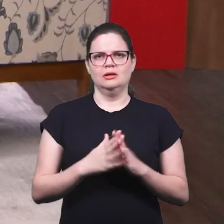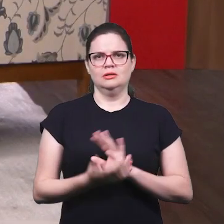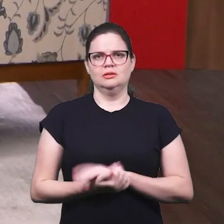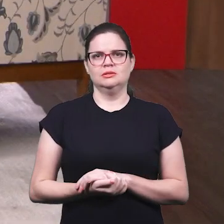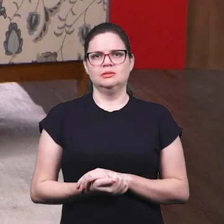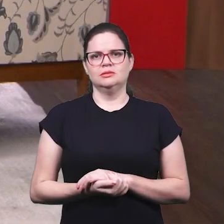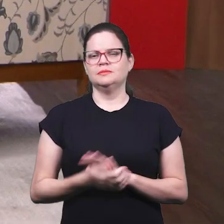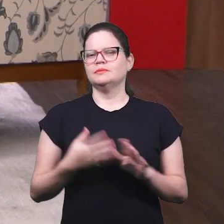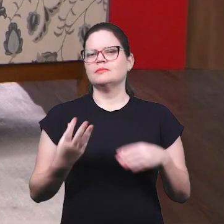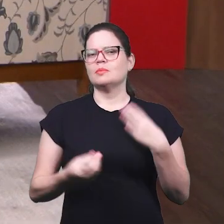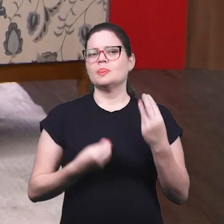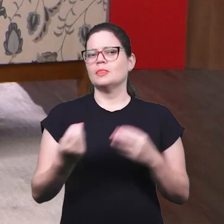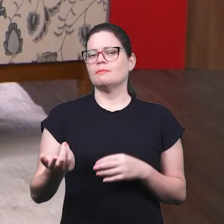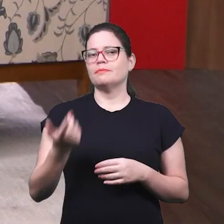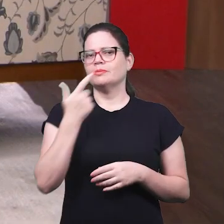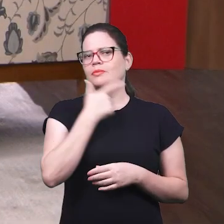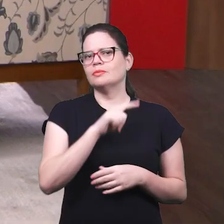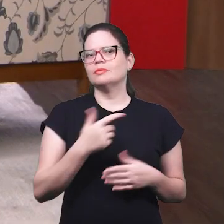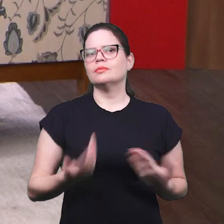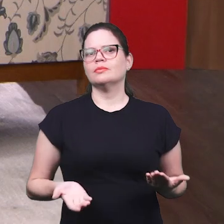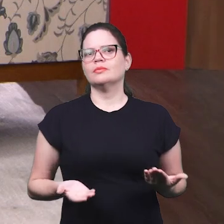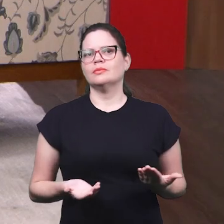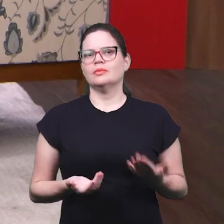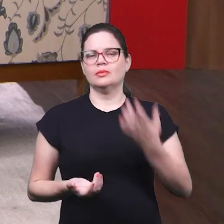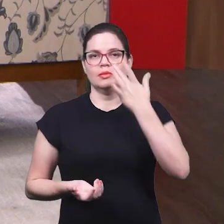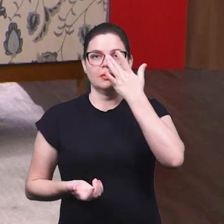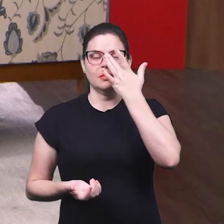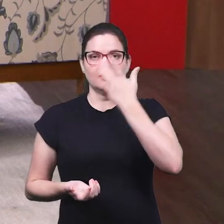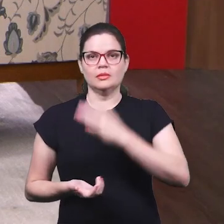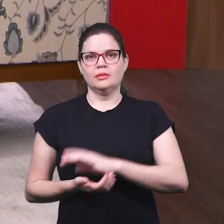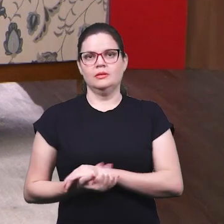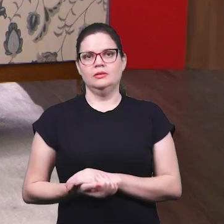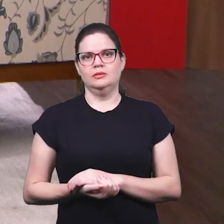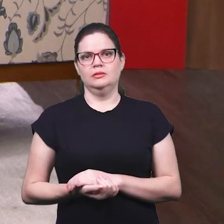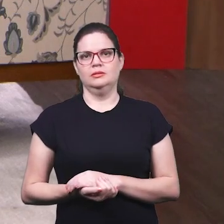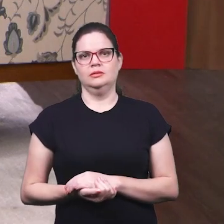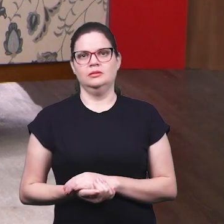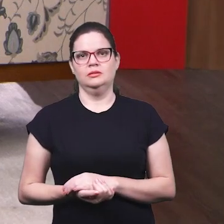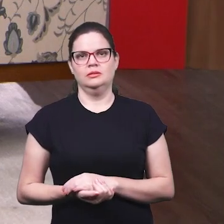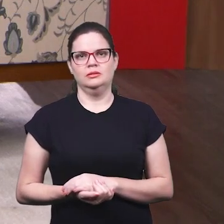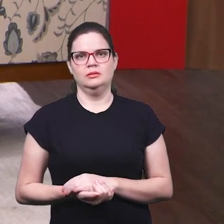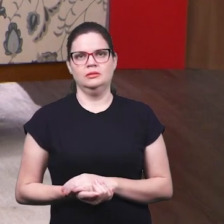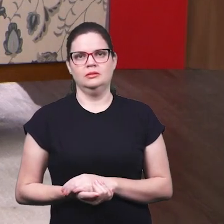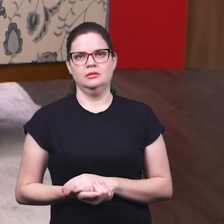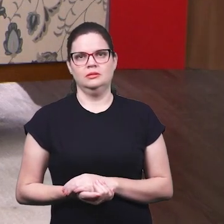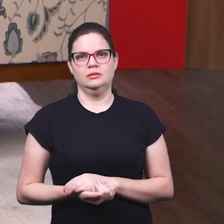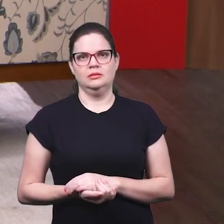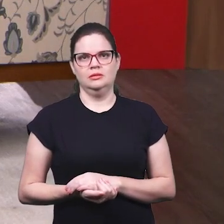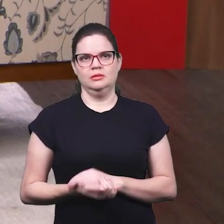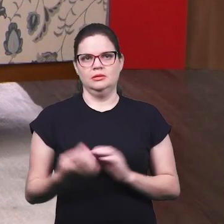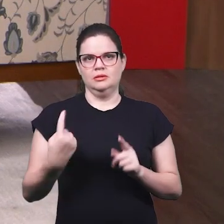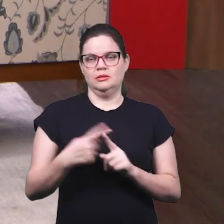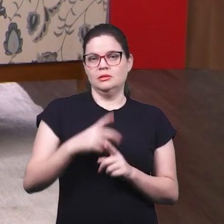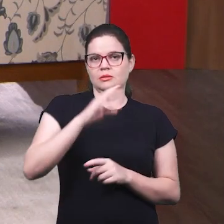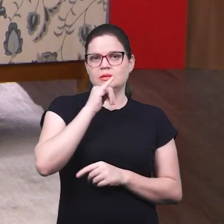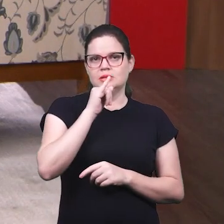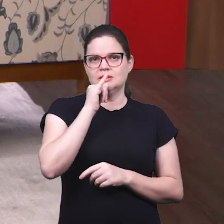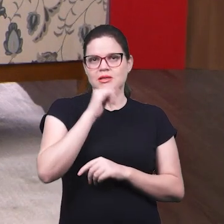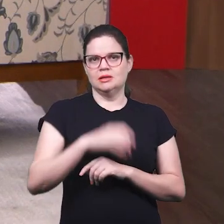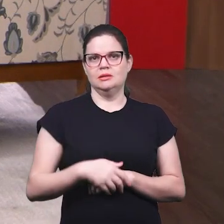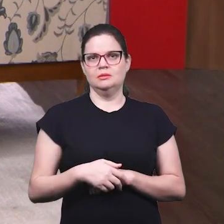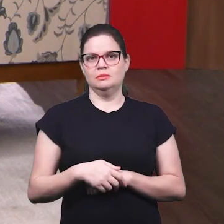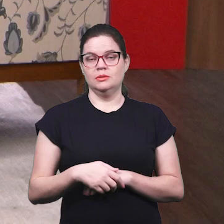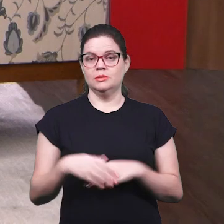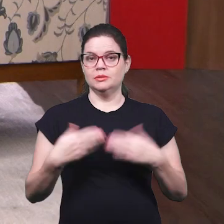Agora, aí, como é que a gente chega nisso? Na minha concepção, a melhor educação é exemplo.